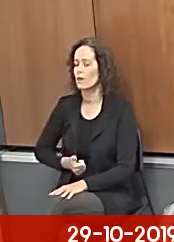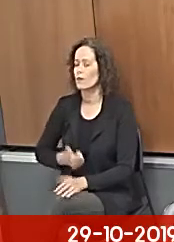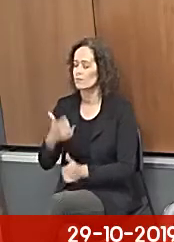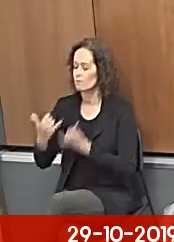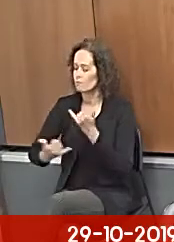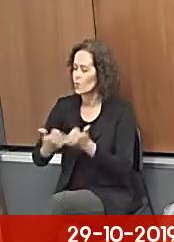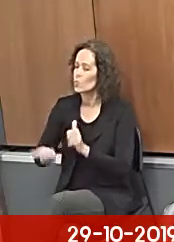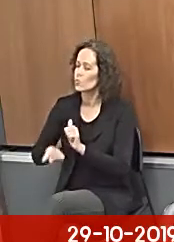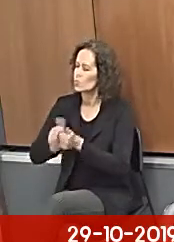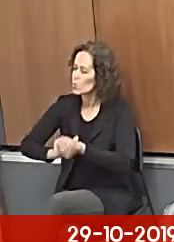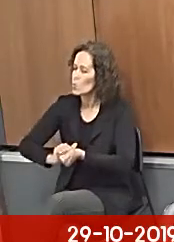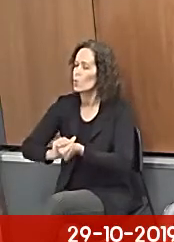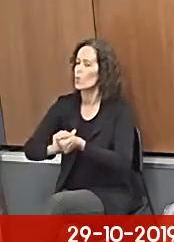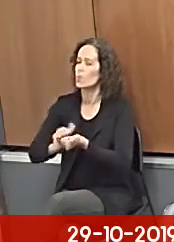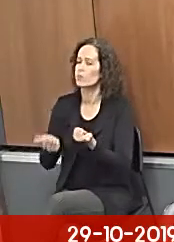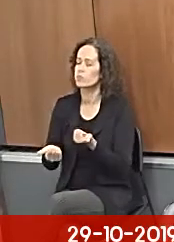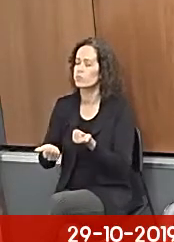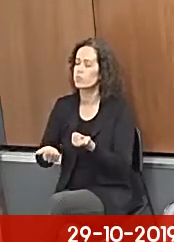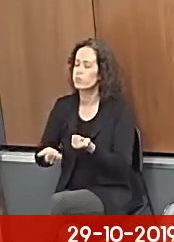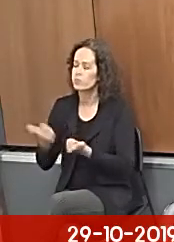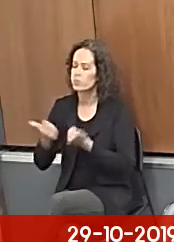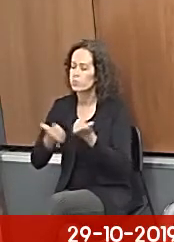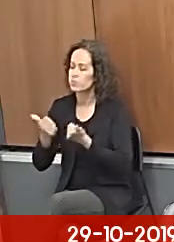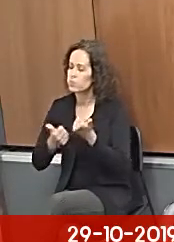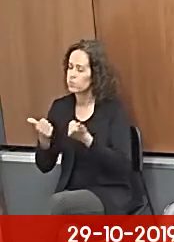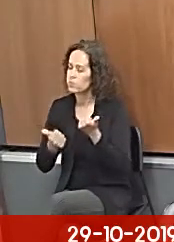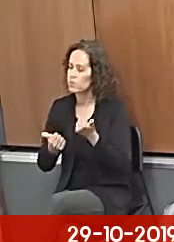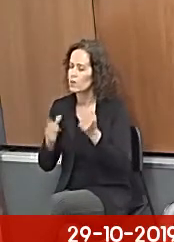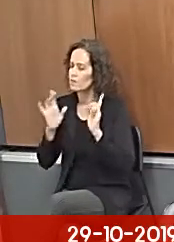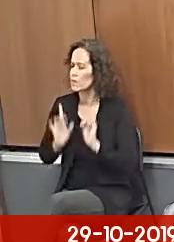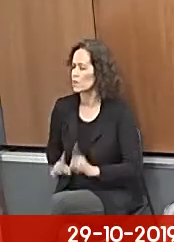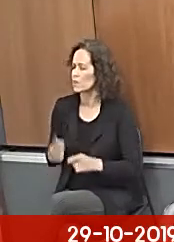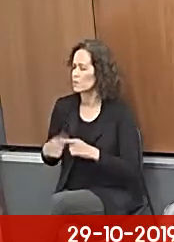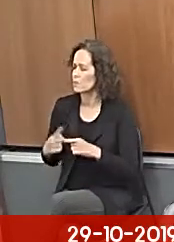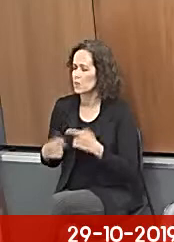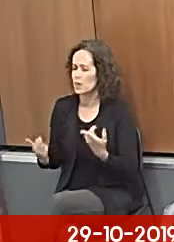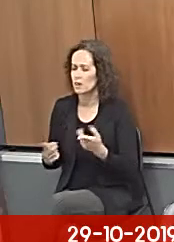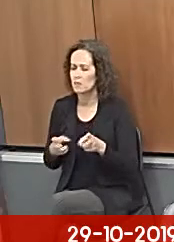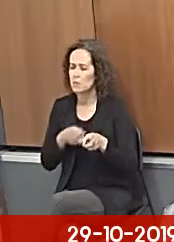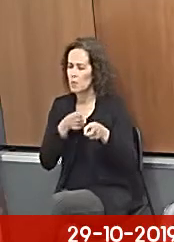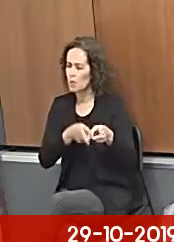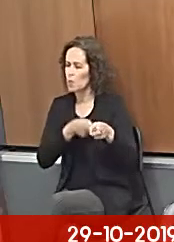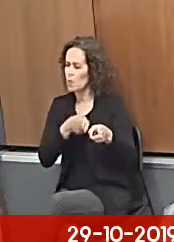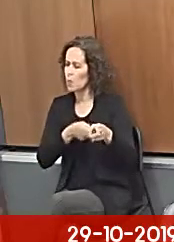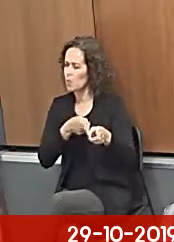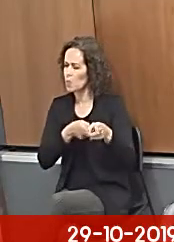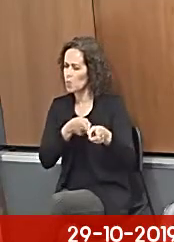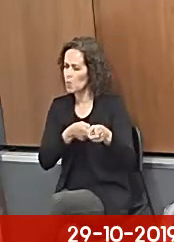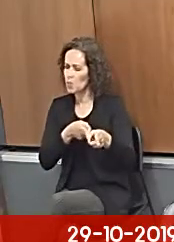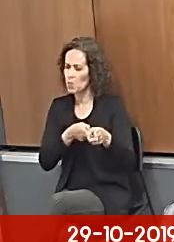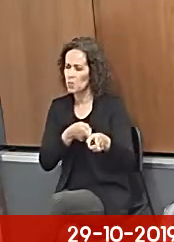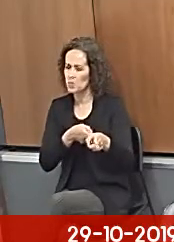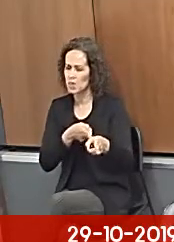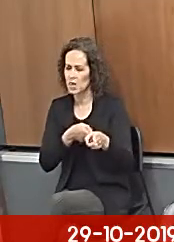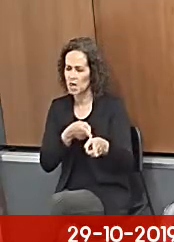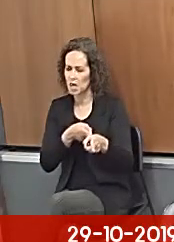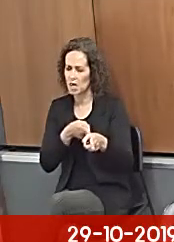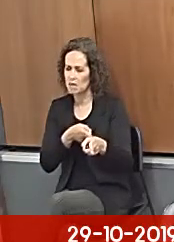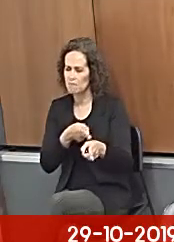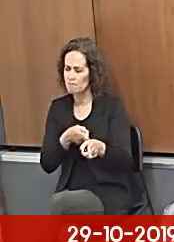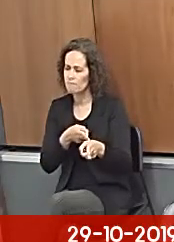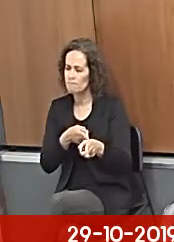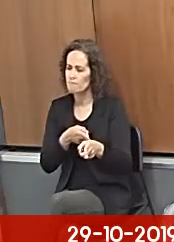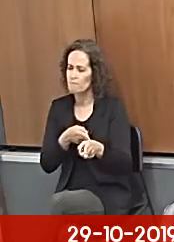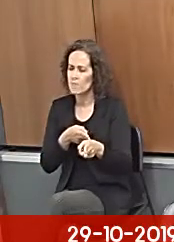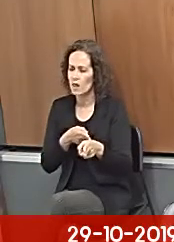E, salvo engano, a deficiência dele foi acometida por um acidente de trem, não é? Da qual um trem atingiu uma perna dele.